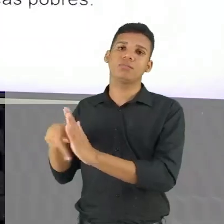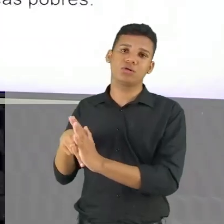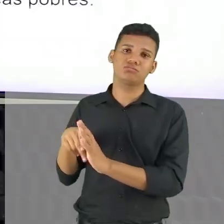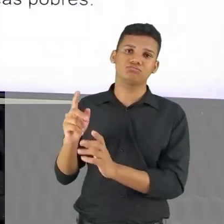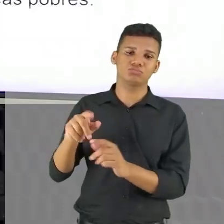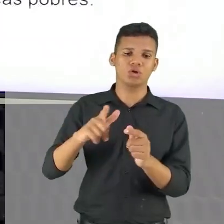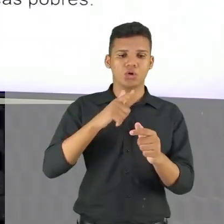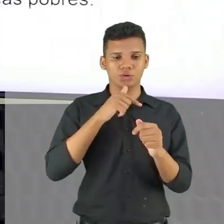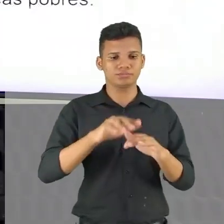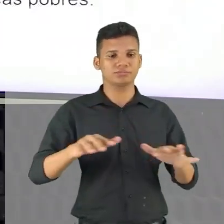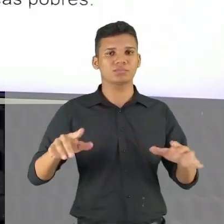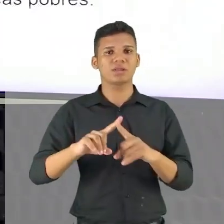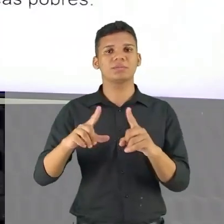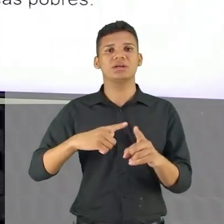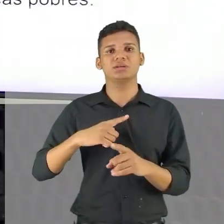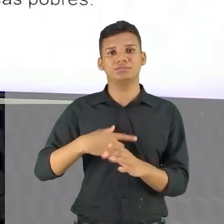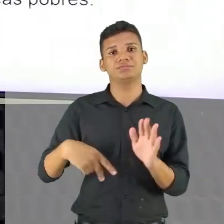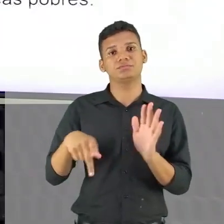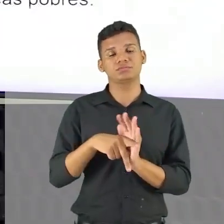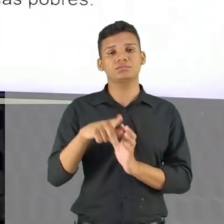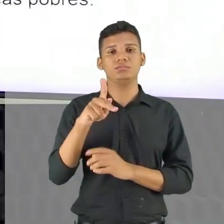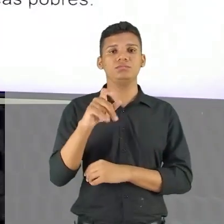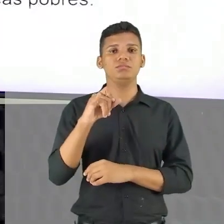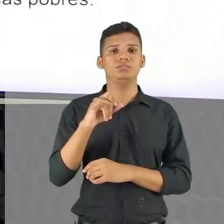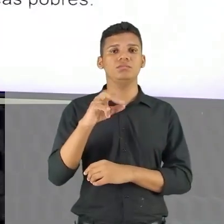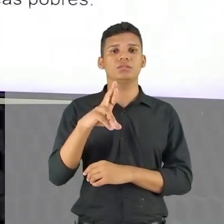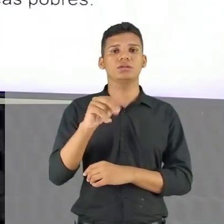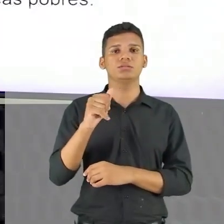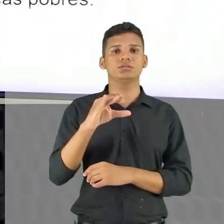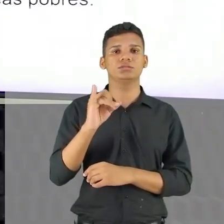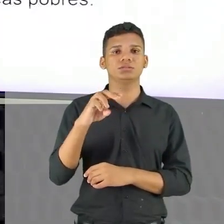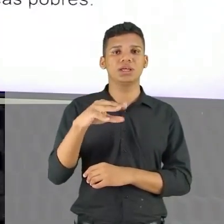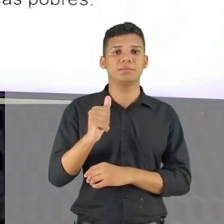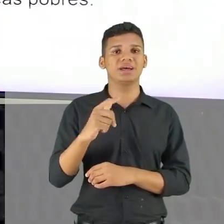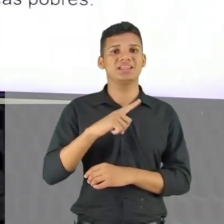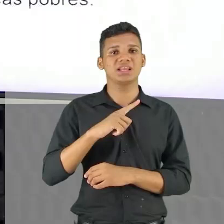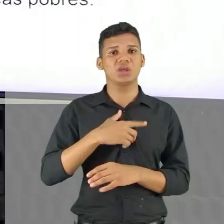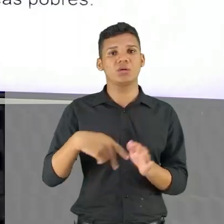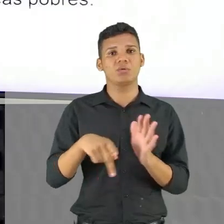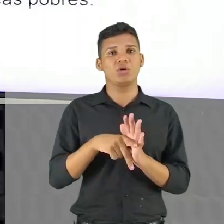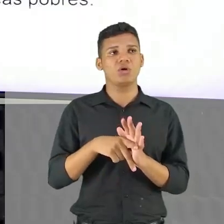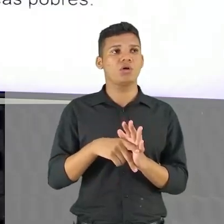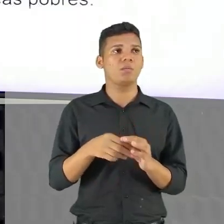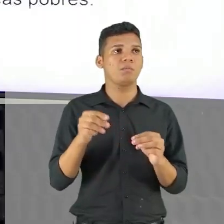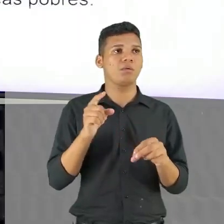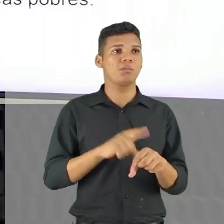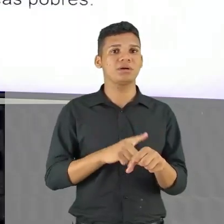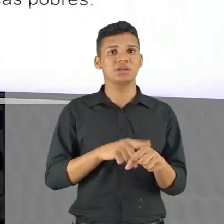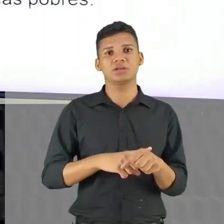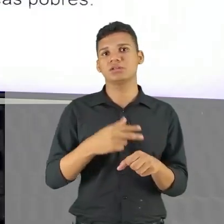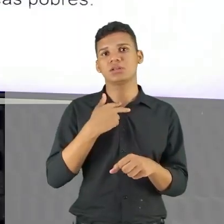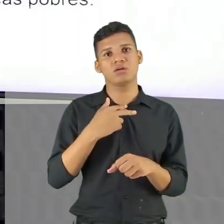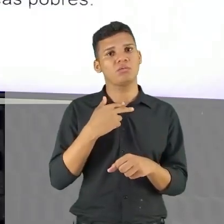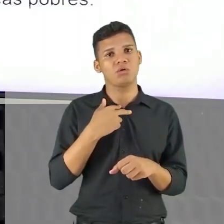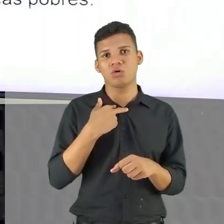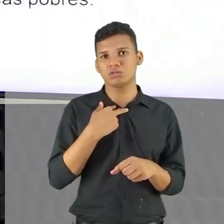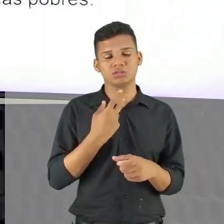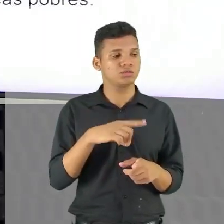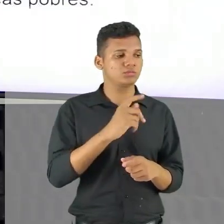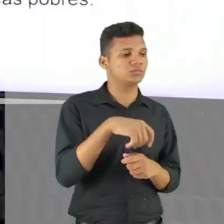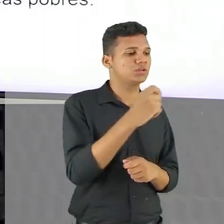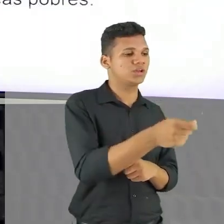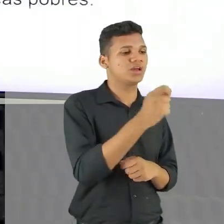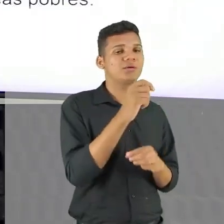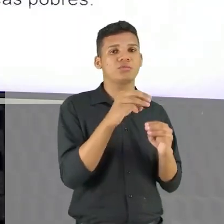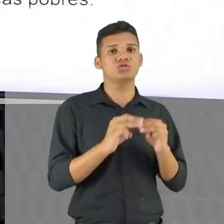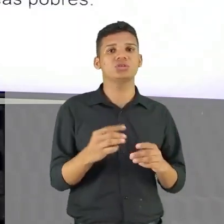rios, né? Você sabe que existe a piracema, que é um momento de resguardo, é um momento em que o pescador é proibido de pescar, exatamente para